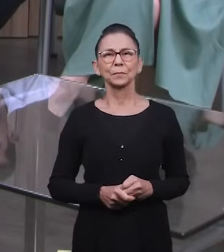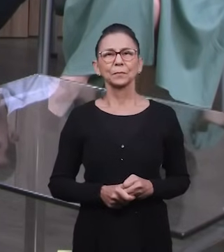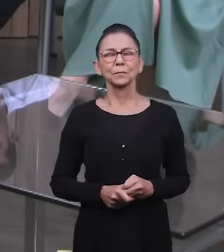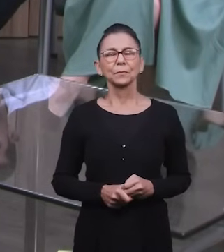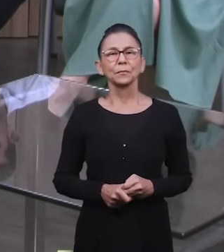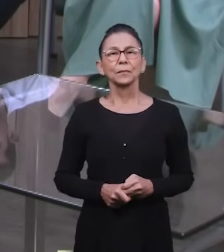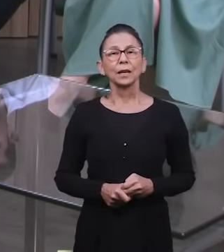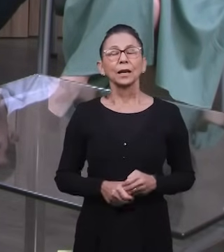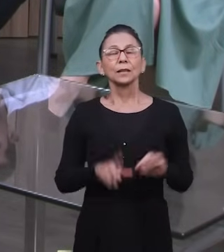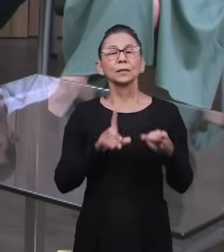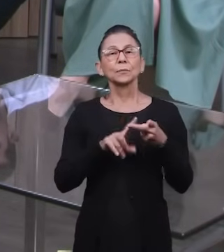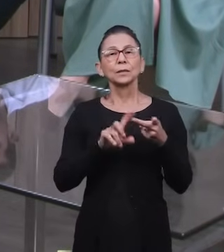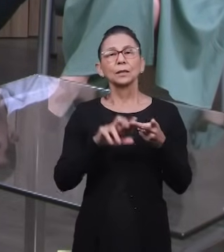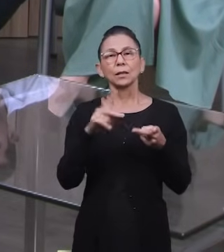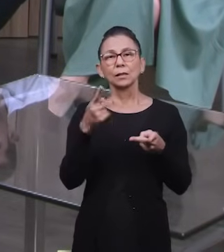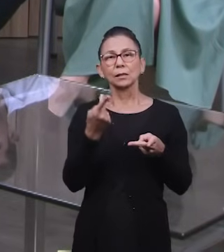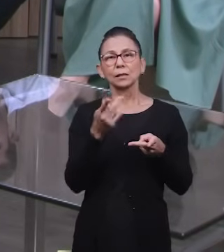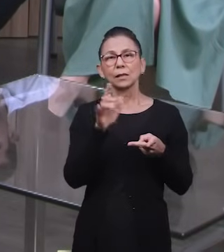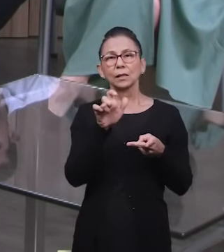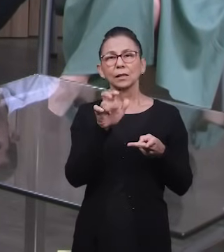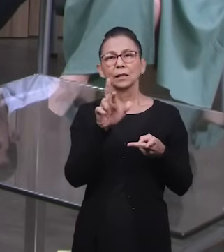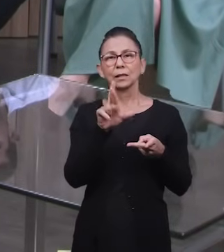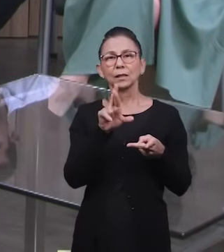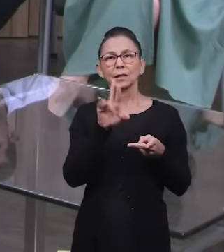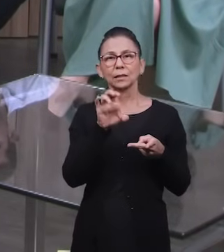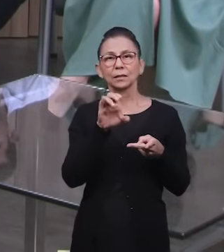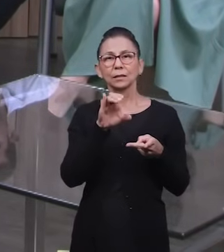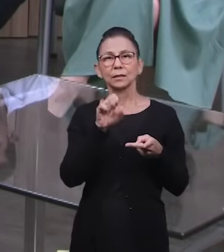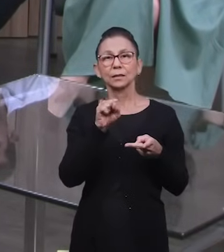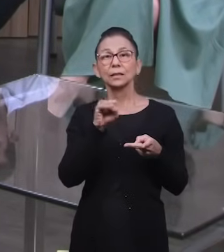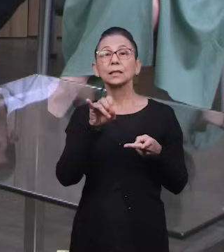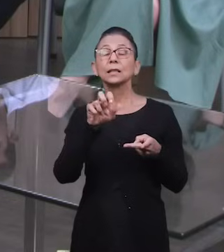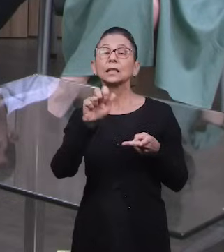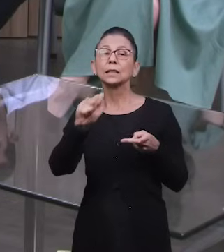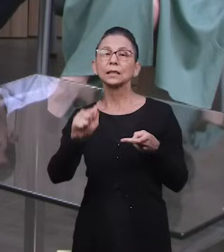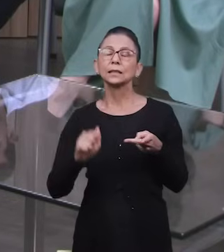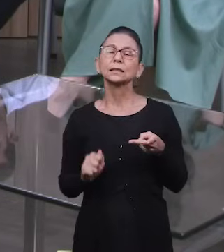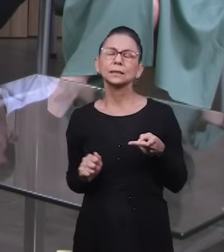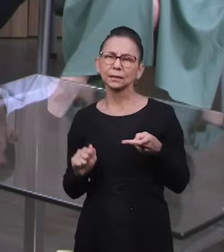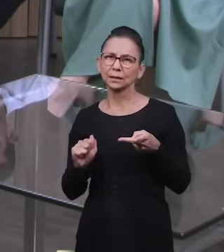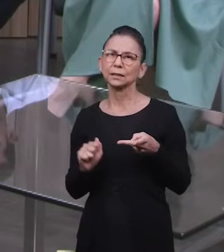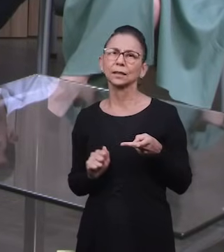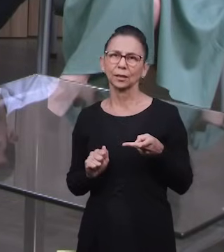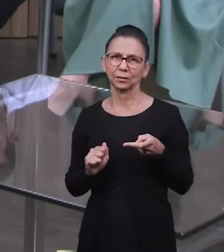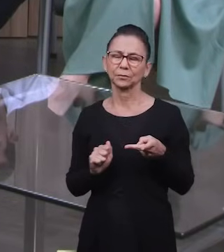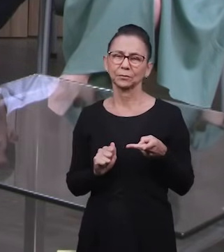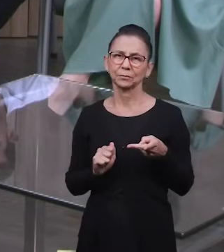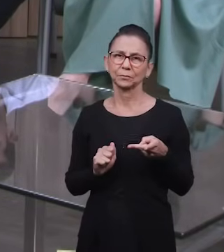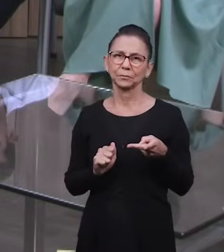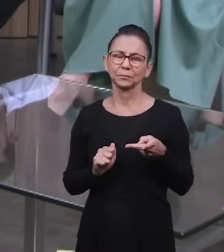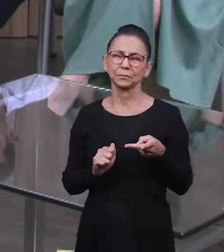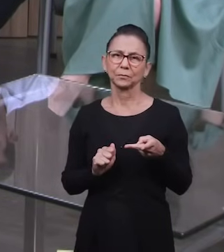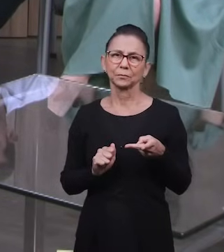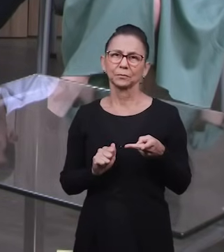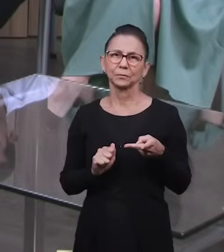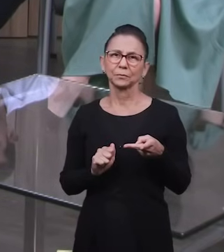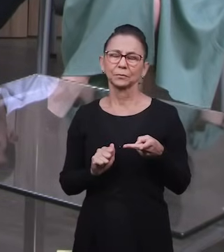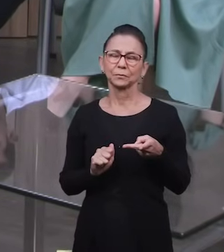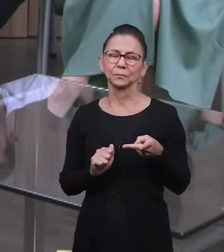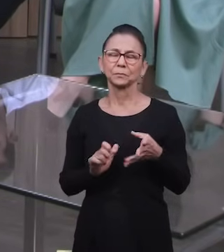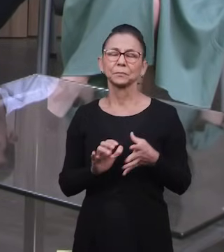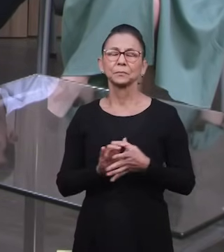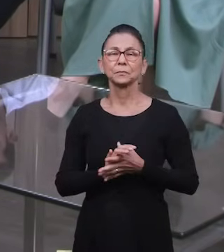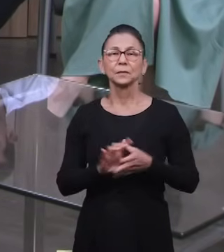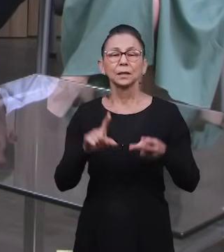efeito com a apostasia, que é a heresia. Qual é que é a comparação? Qual é a diferença de heresia, ou onde se encaixa a heresia